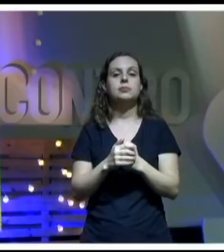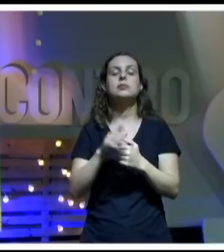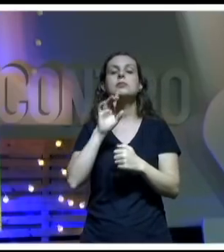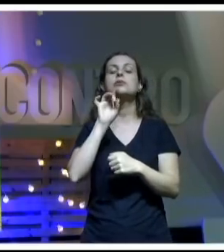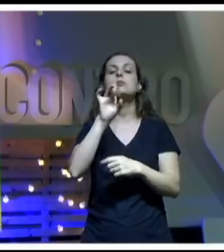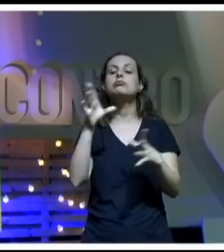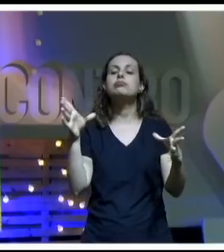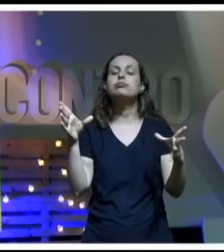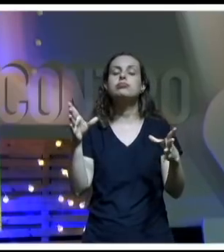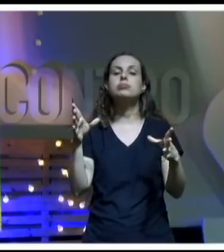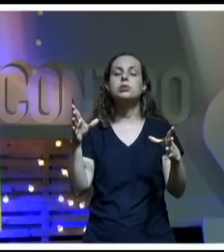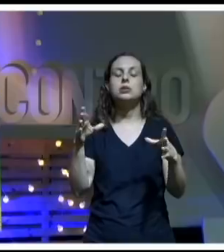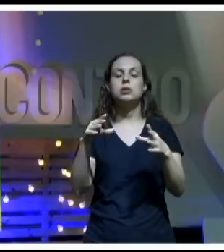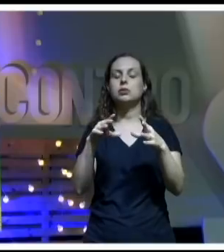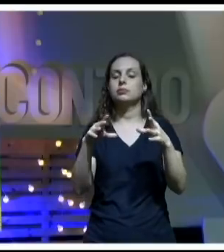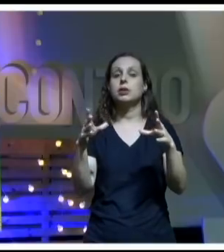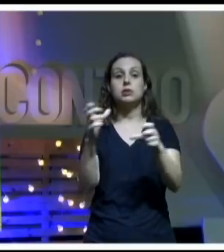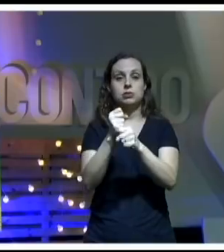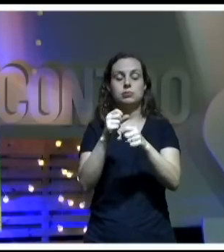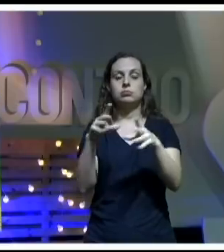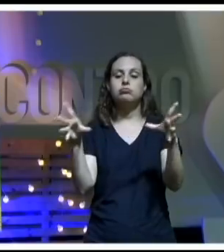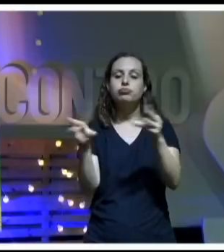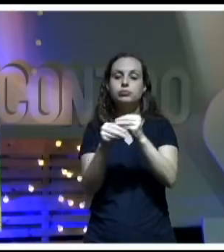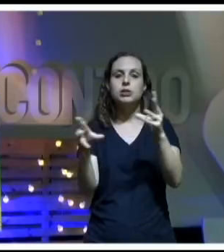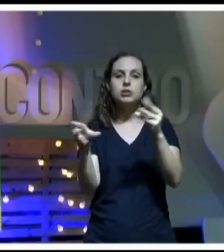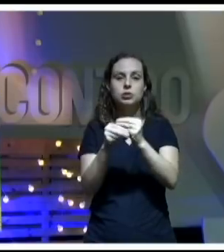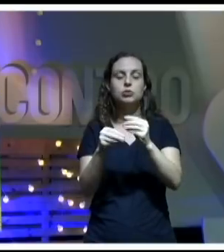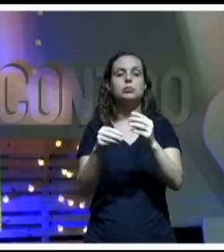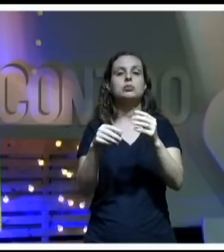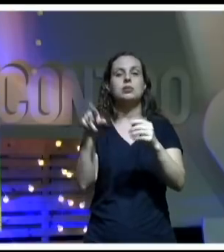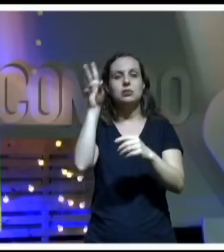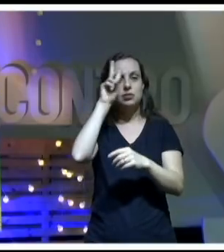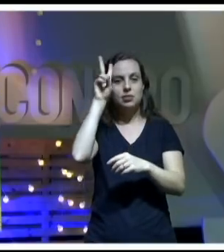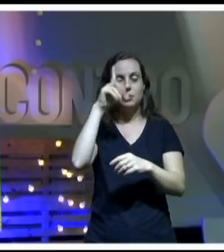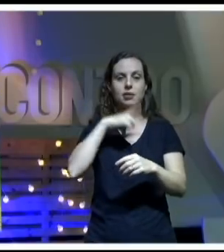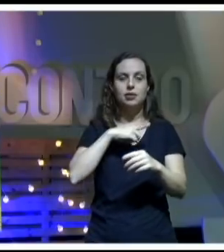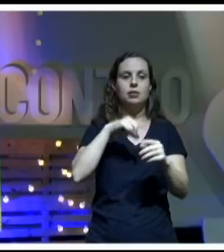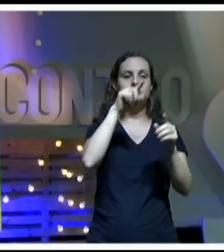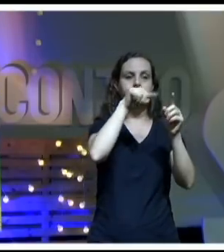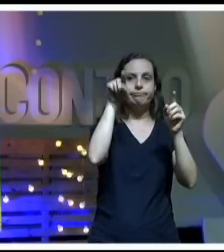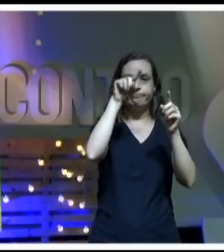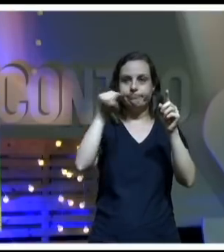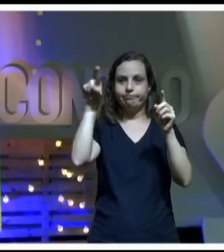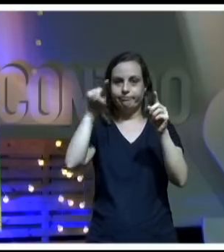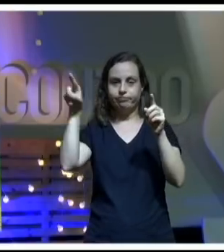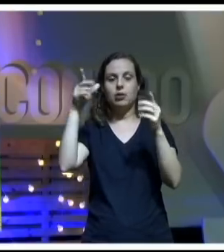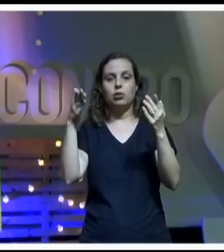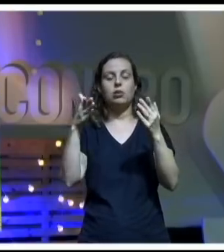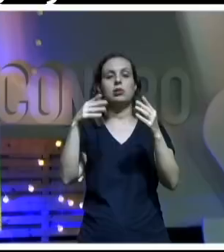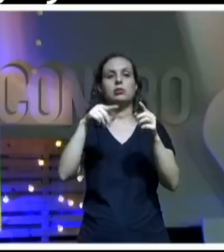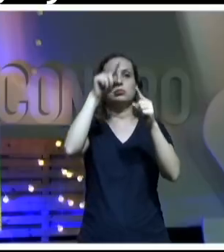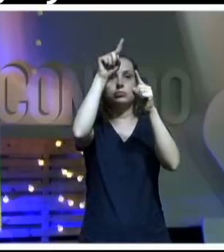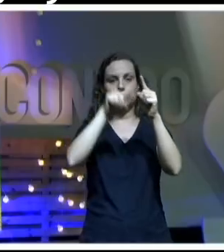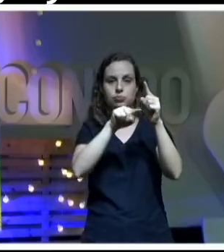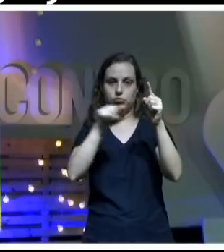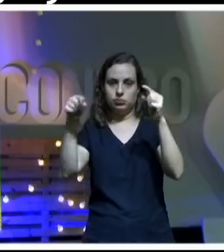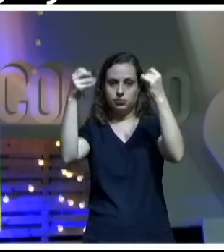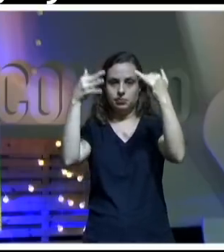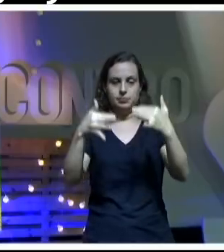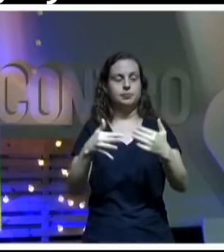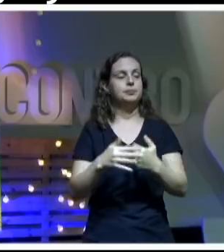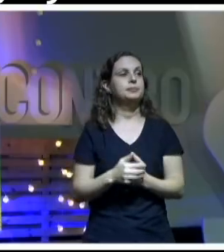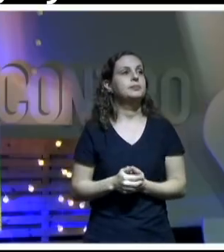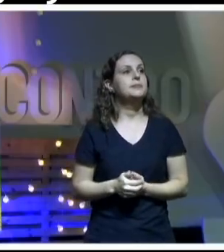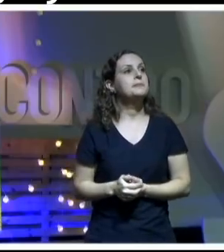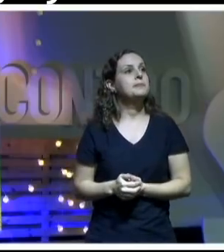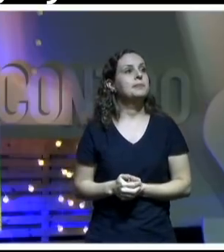outras igrejas o teólogo eclesial é aquele que sistematize aquilo que pesquisa é aquele que aplica e o toddy wilson